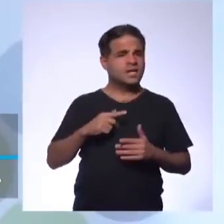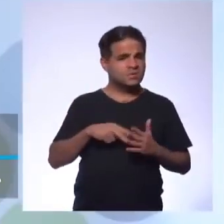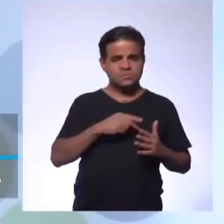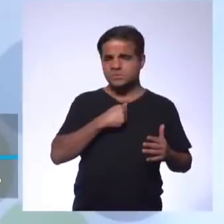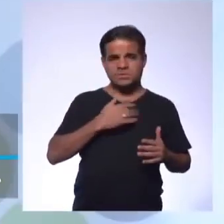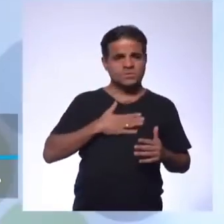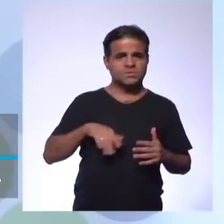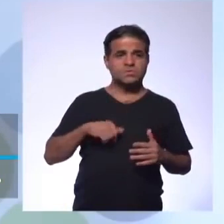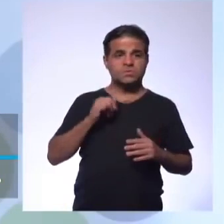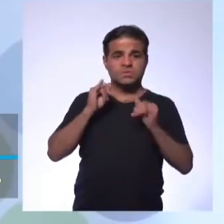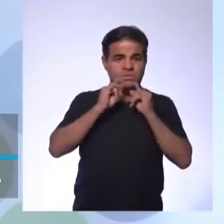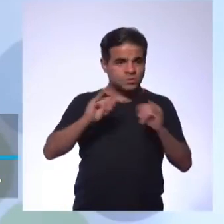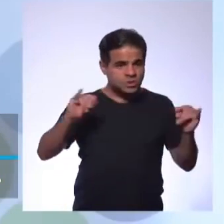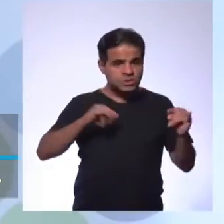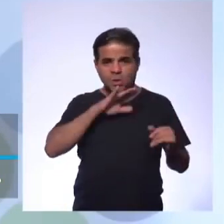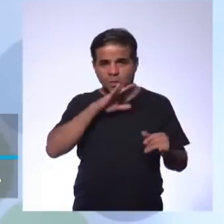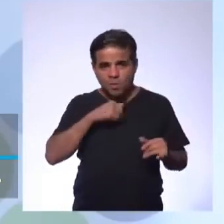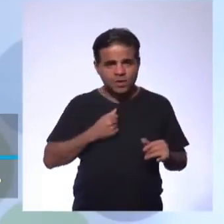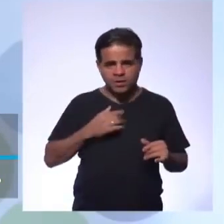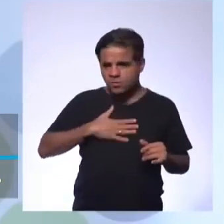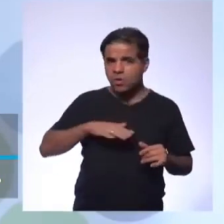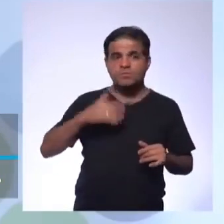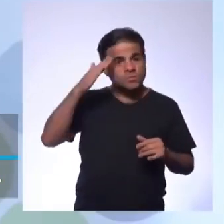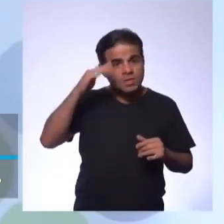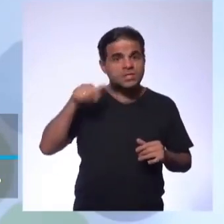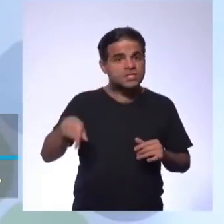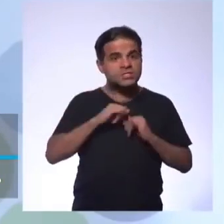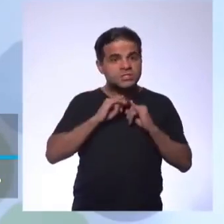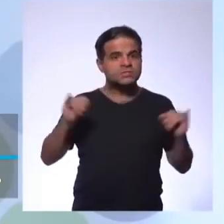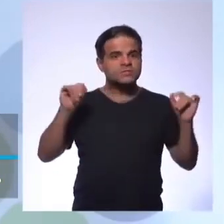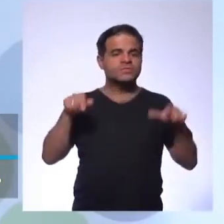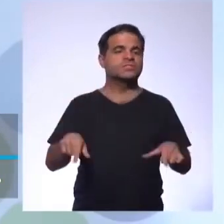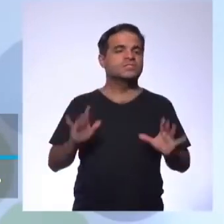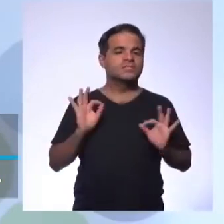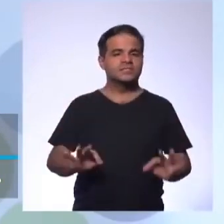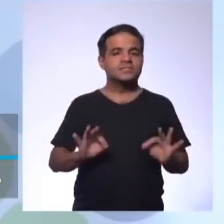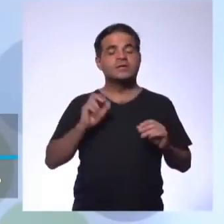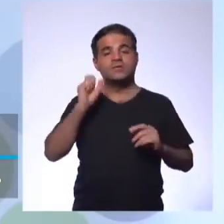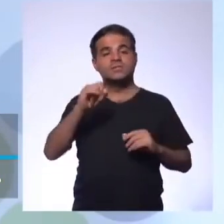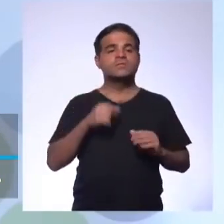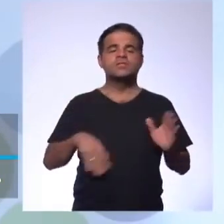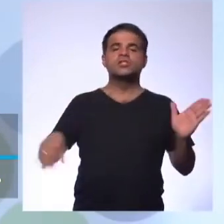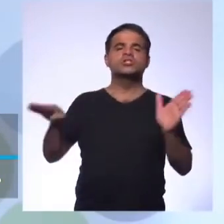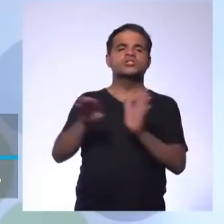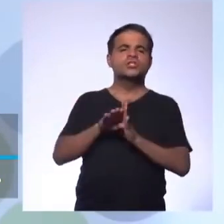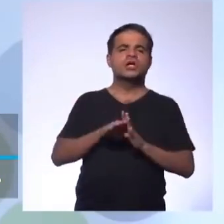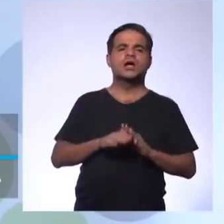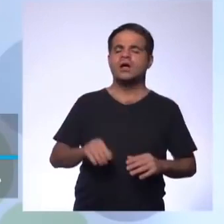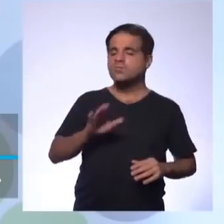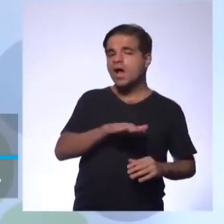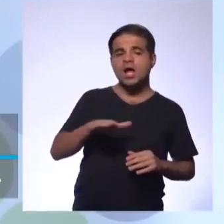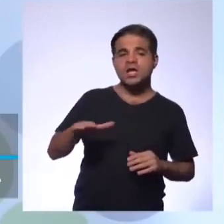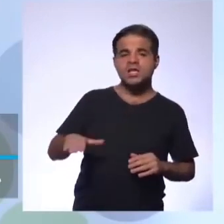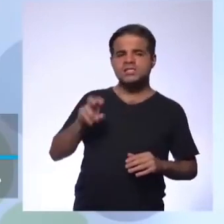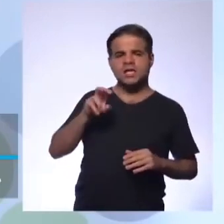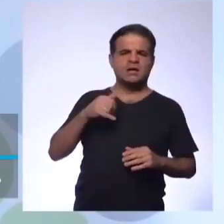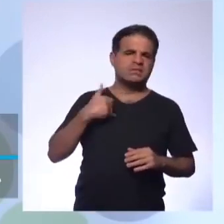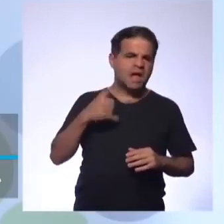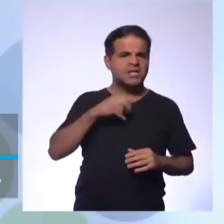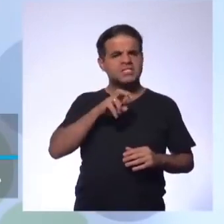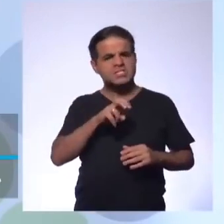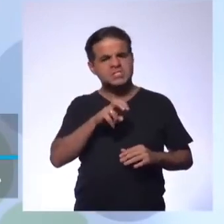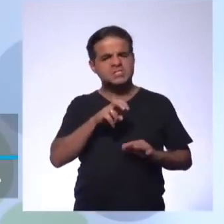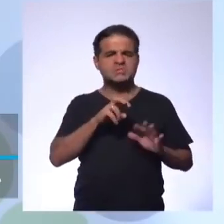leio uma notícia ruim, eu não gosto, mas eu entendi a notícia ruim. Agora, se você chega para uma criancinha de 5, 6 anos,